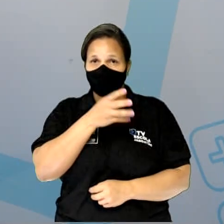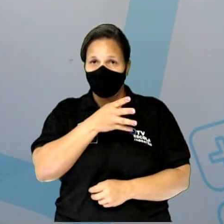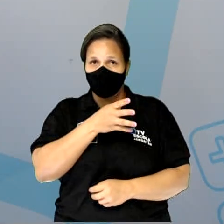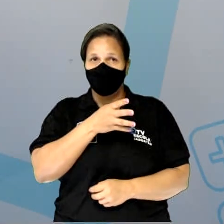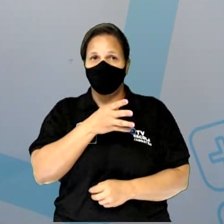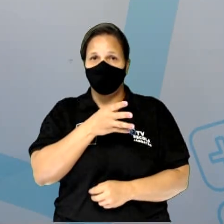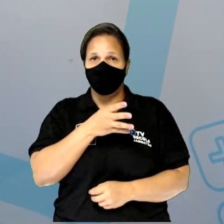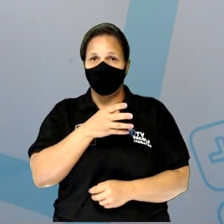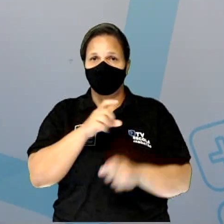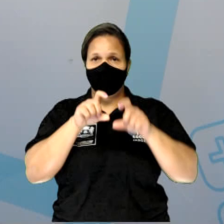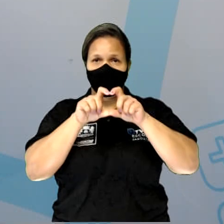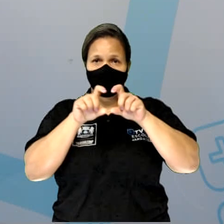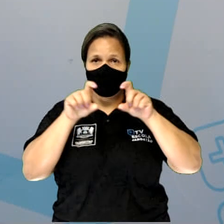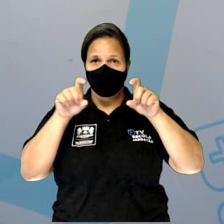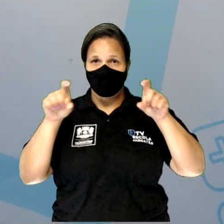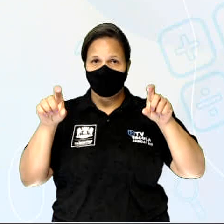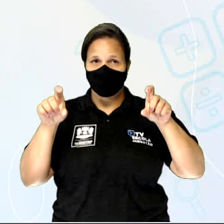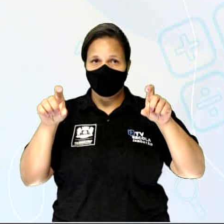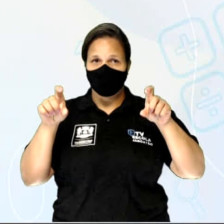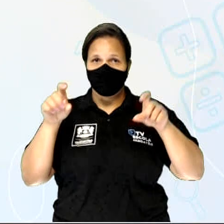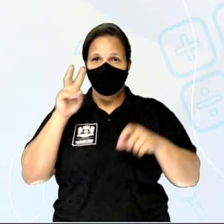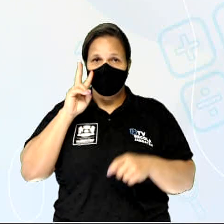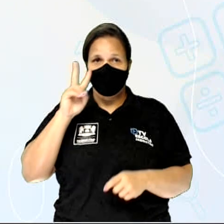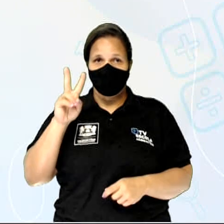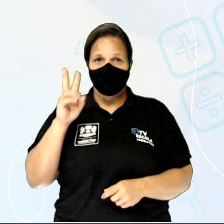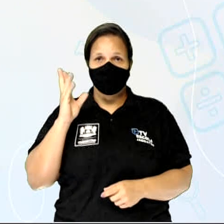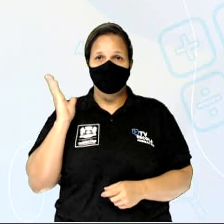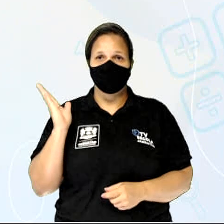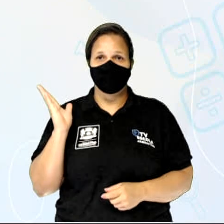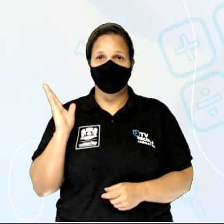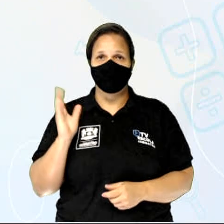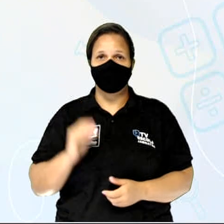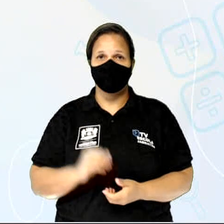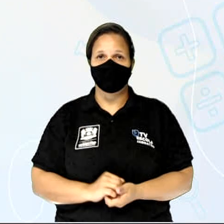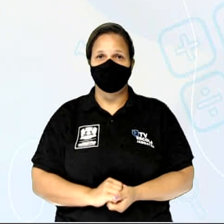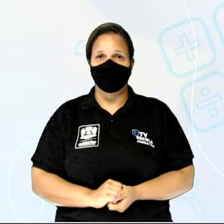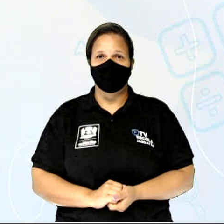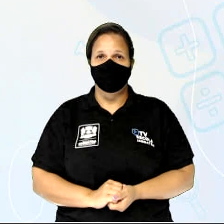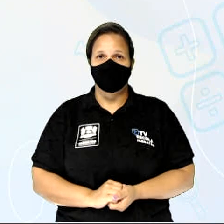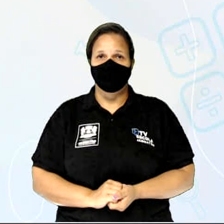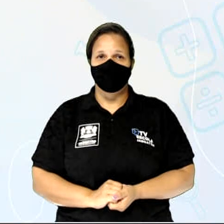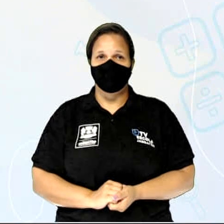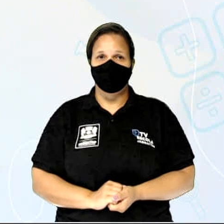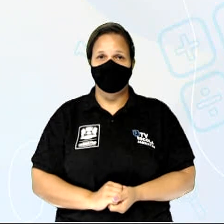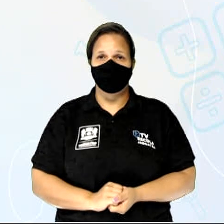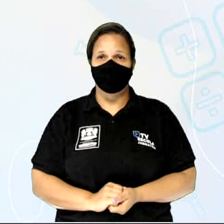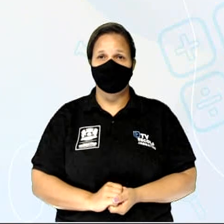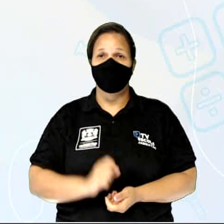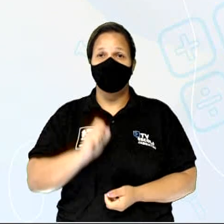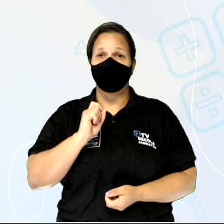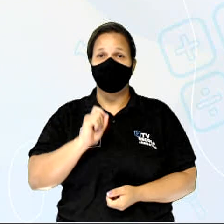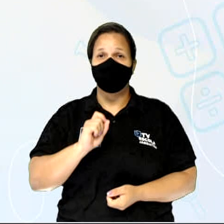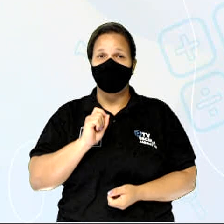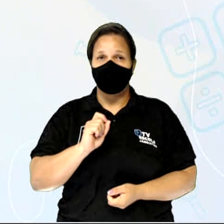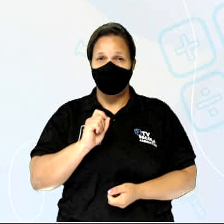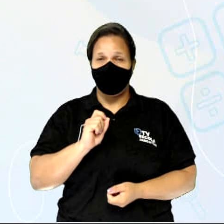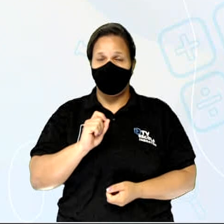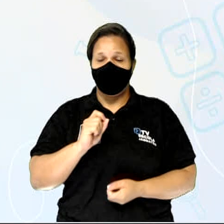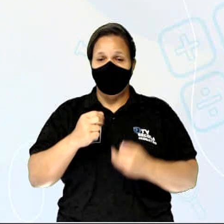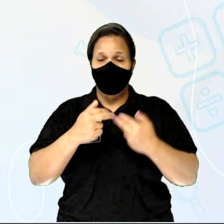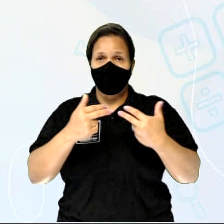First Conditional. Dá uma olhada na tela. First Conditional expressa ações